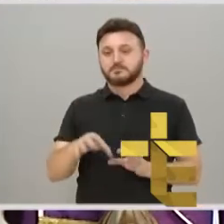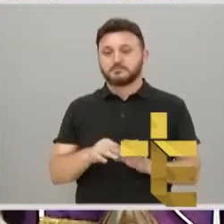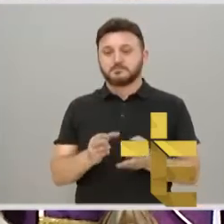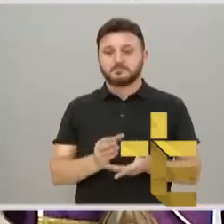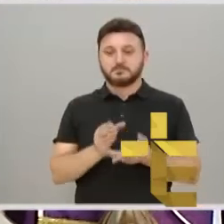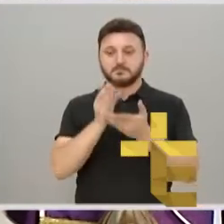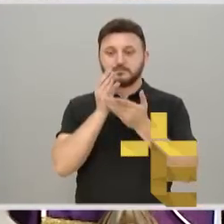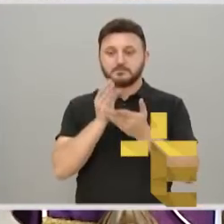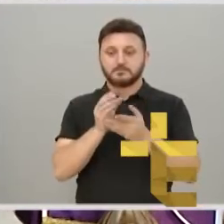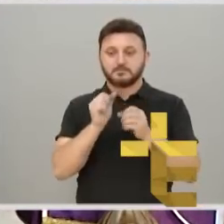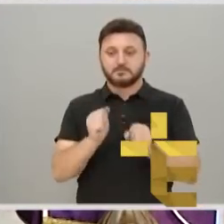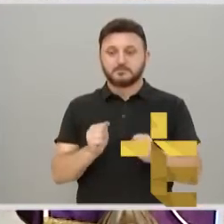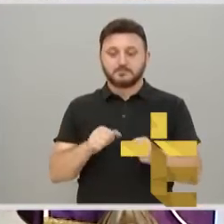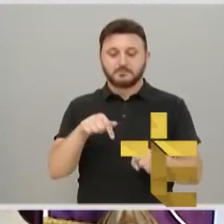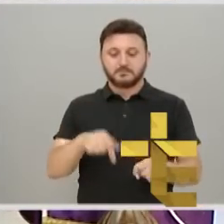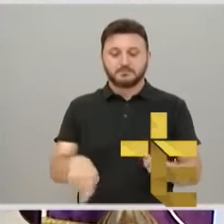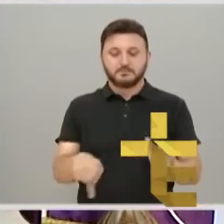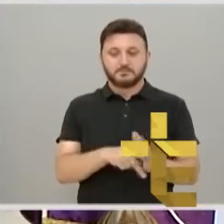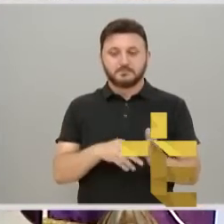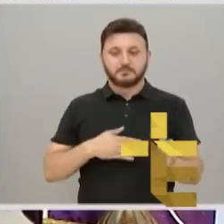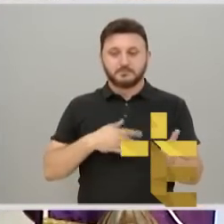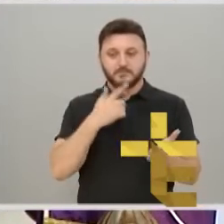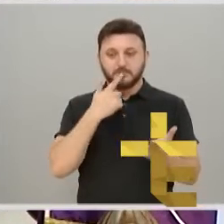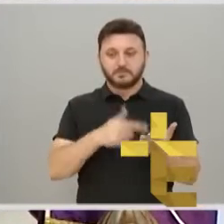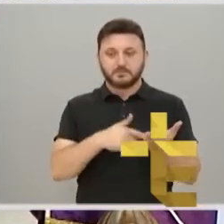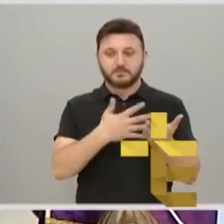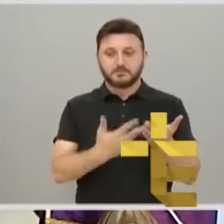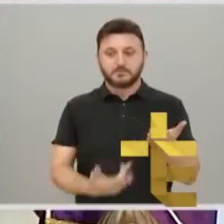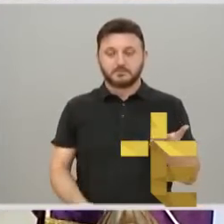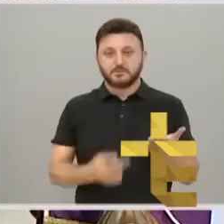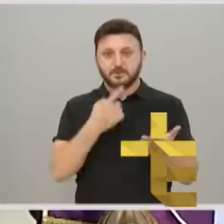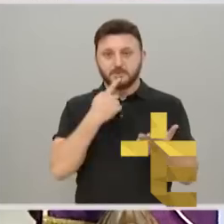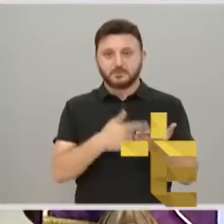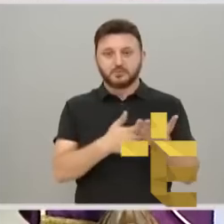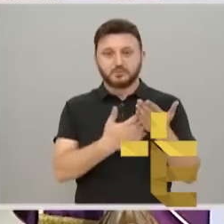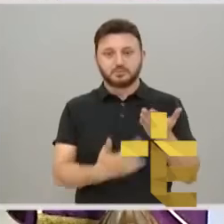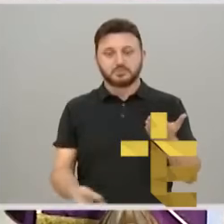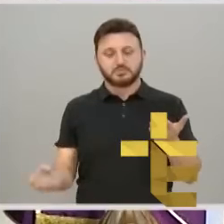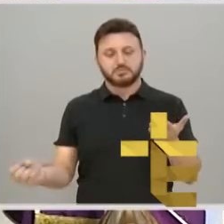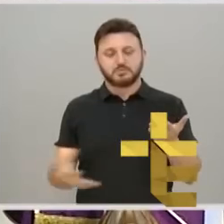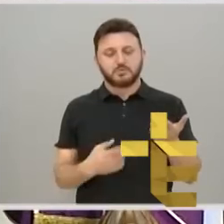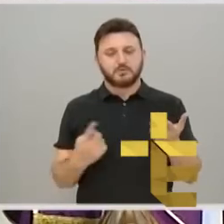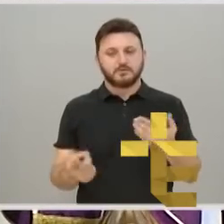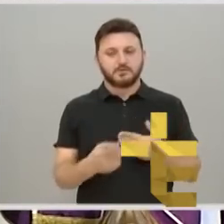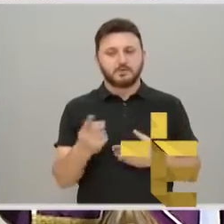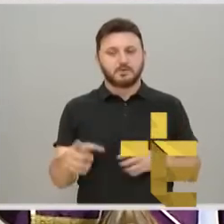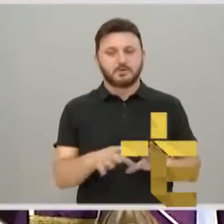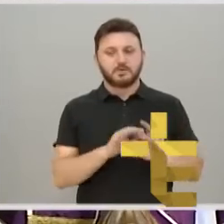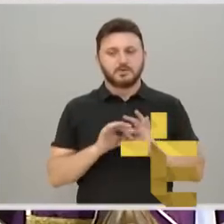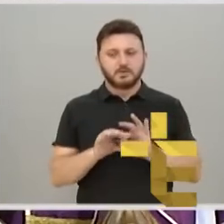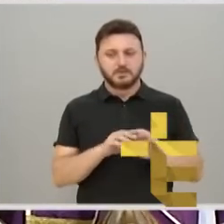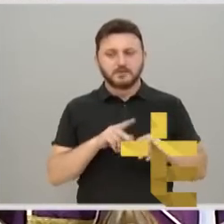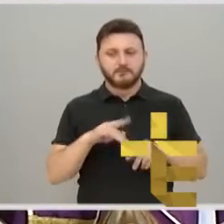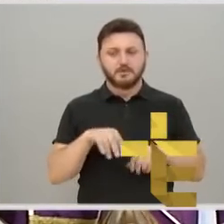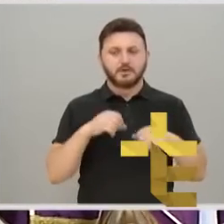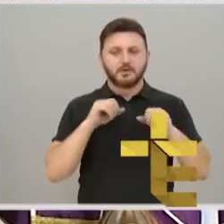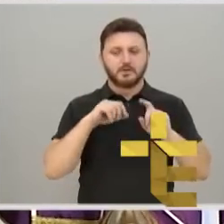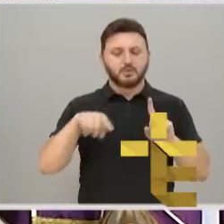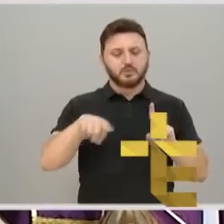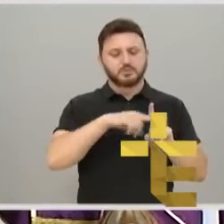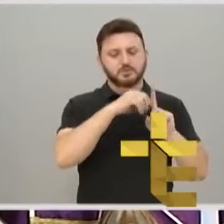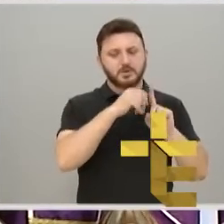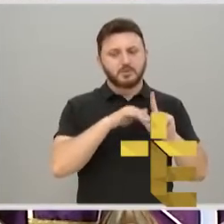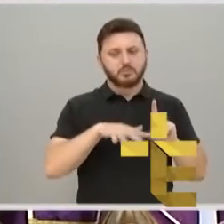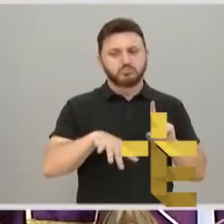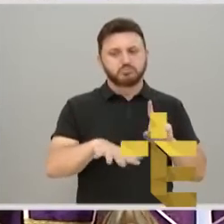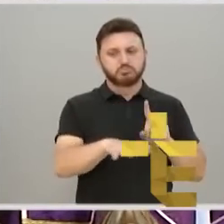dizendo: tomai todos e bebei, este é o cálice do meu sangue, o sangue da nova e eterna aliança, que será